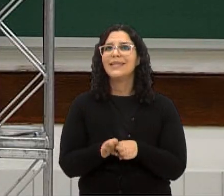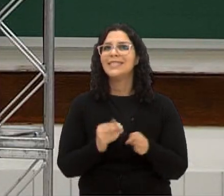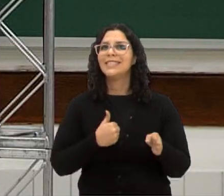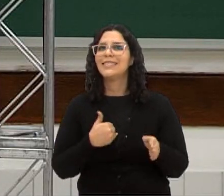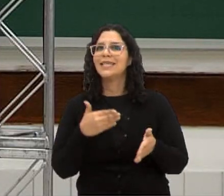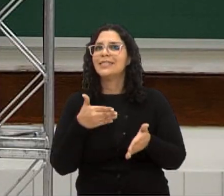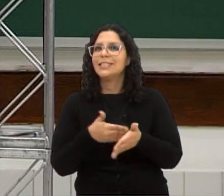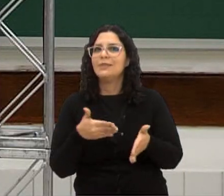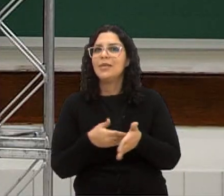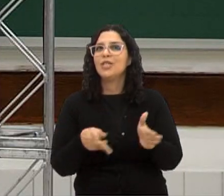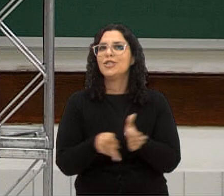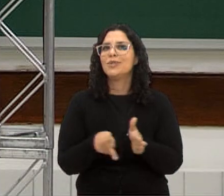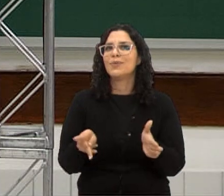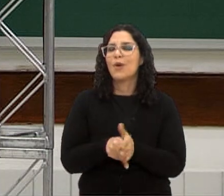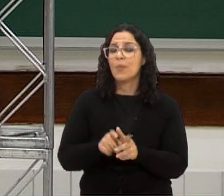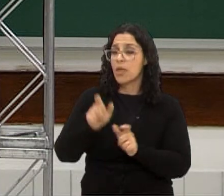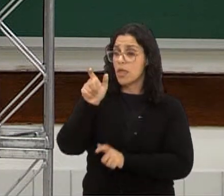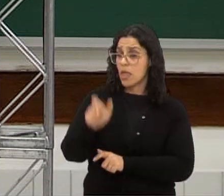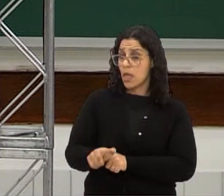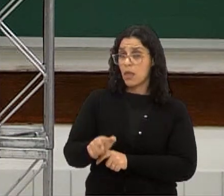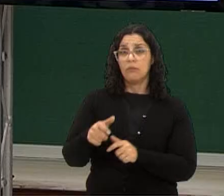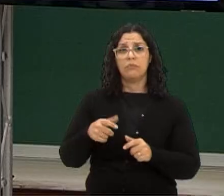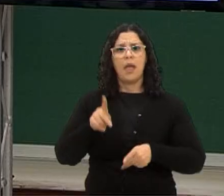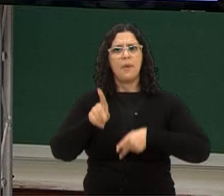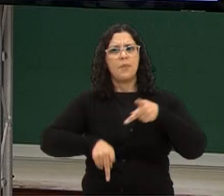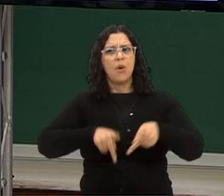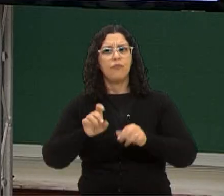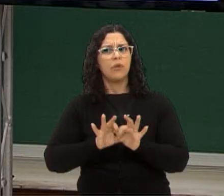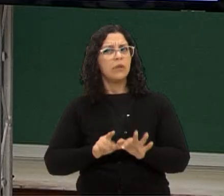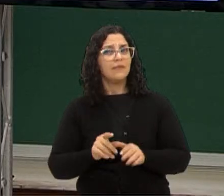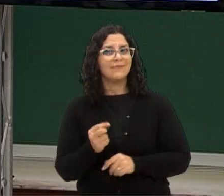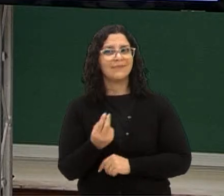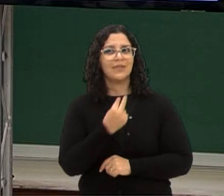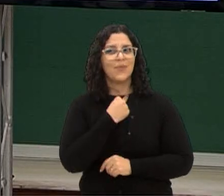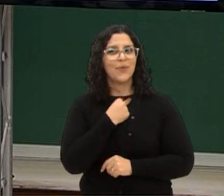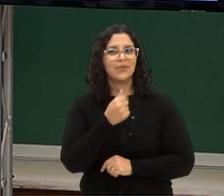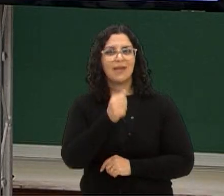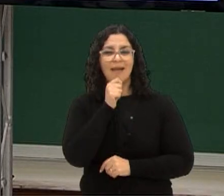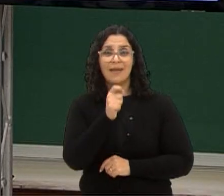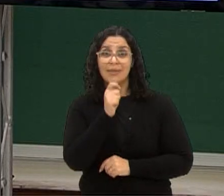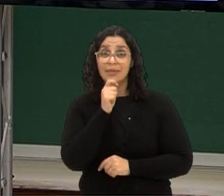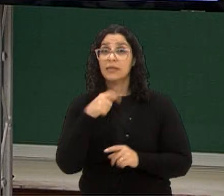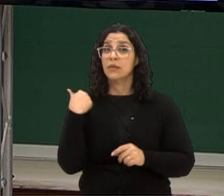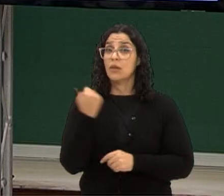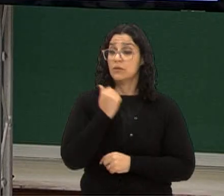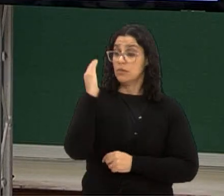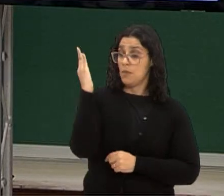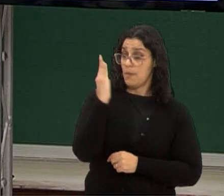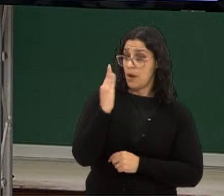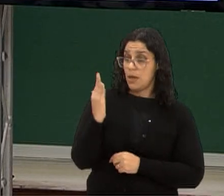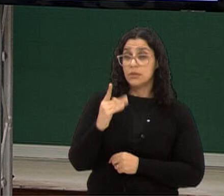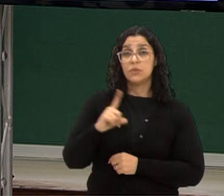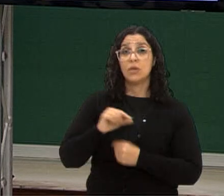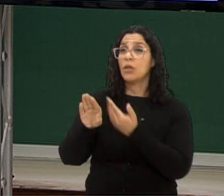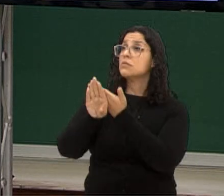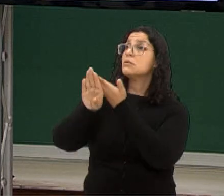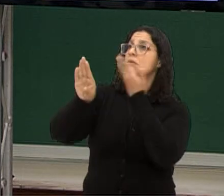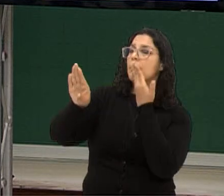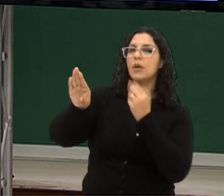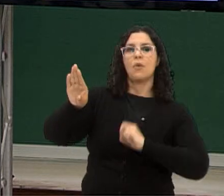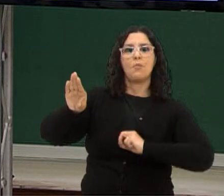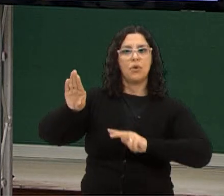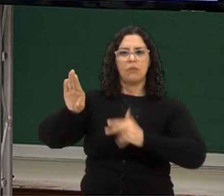ao exercício da cidadania. O que significava isso? Que embora o Brasil fosse separado